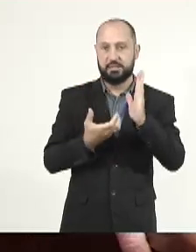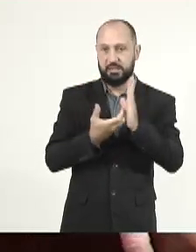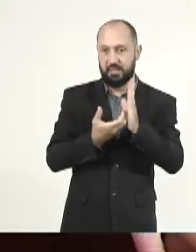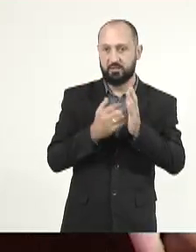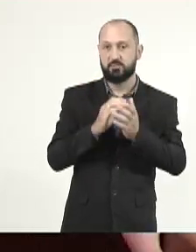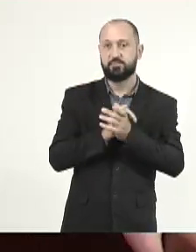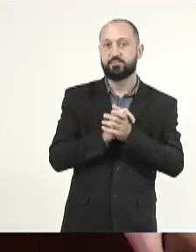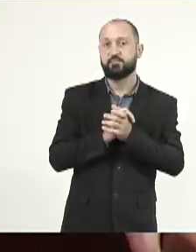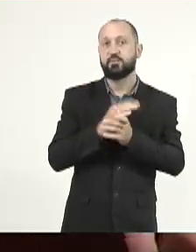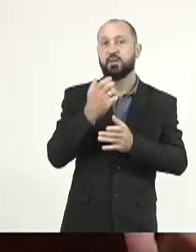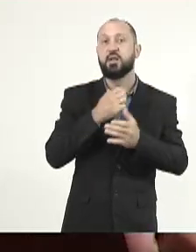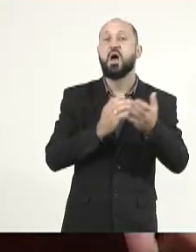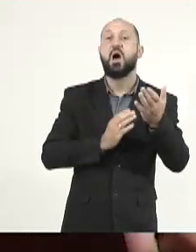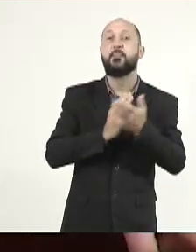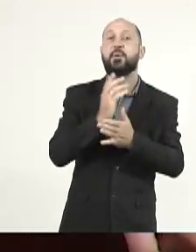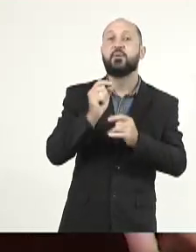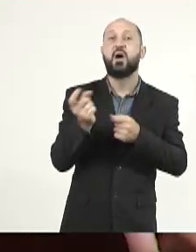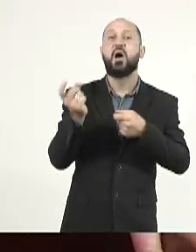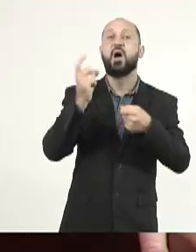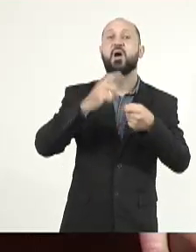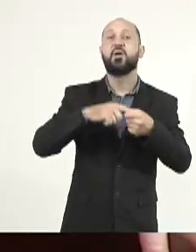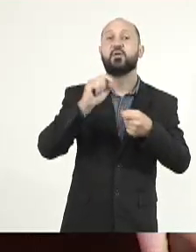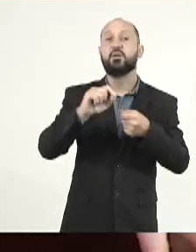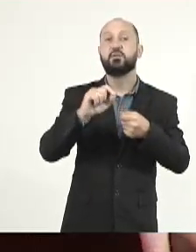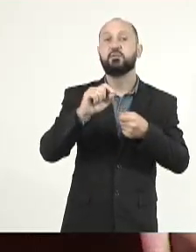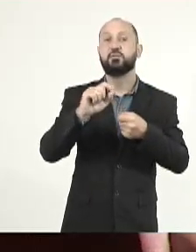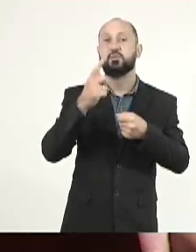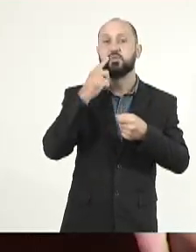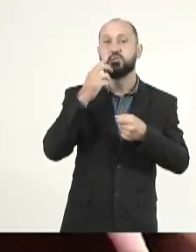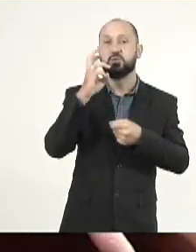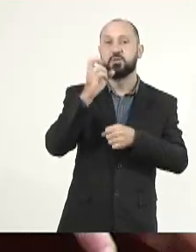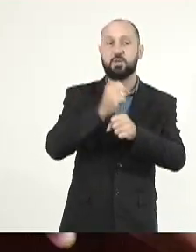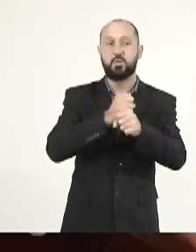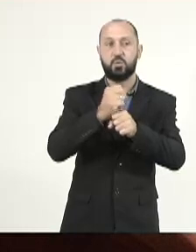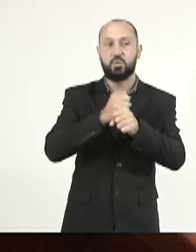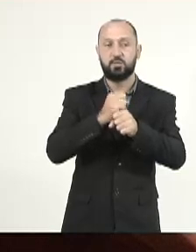querendo aprovar a volta do quinquênio para os